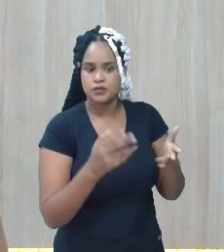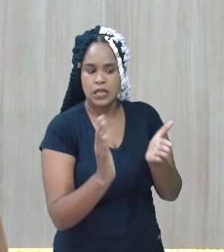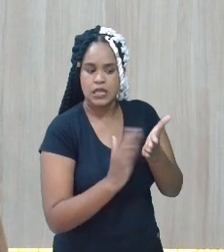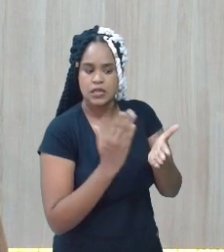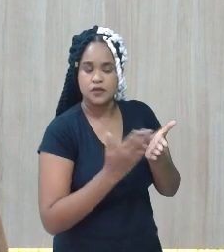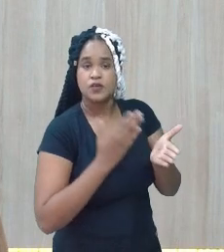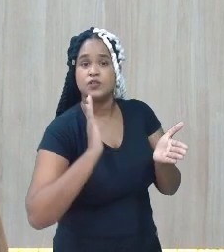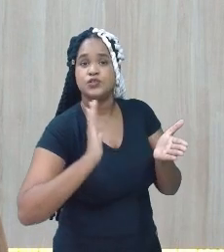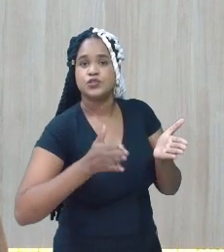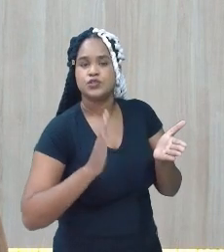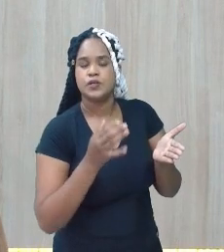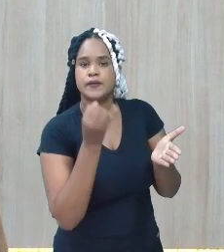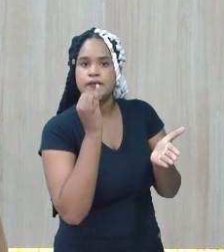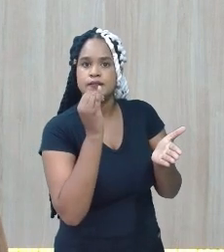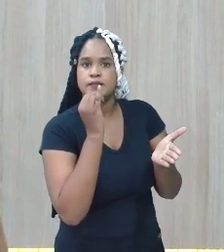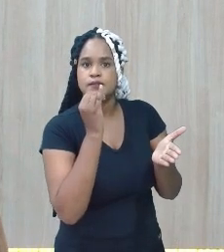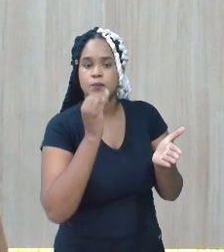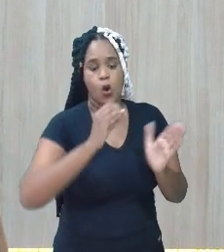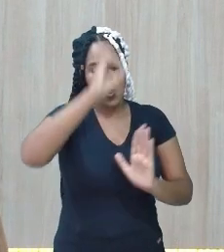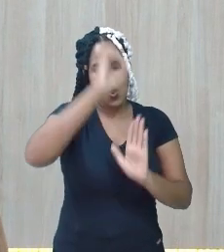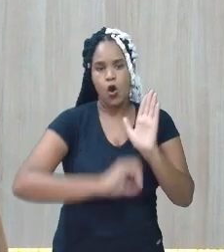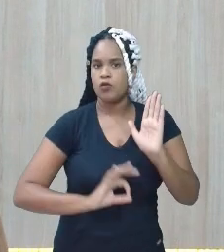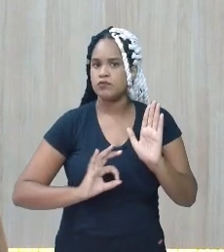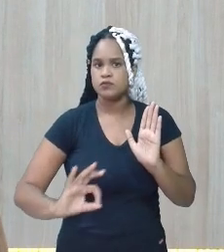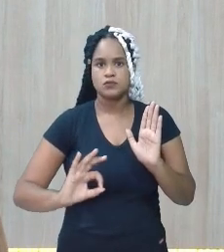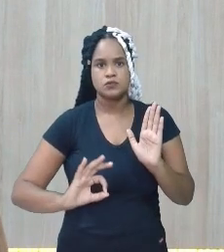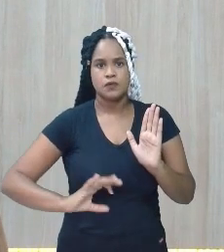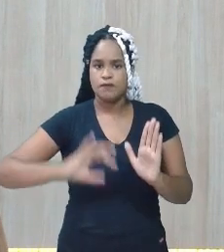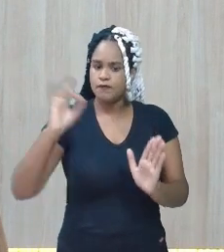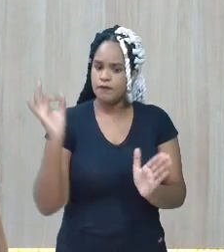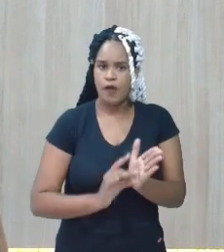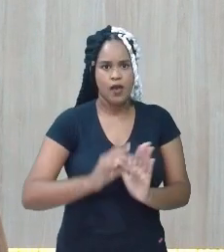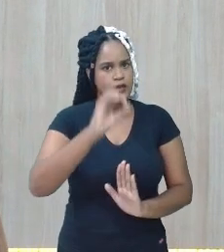pode dizer, ele já é oficial, não é?